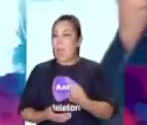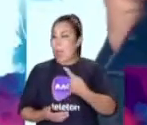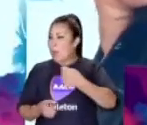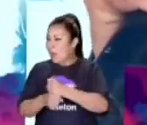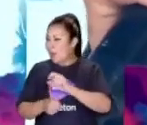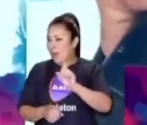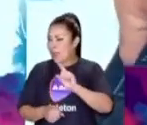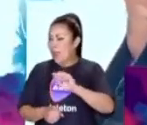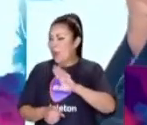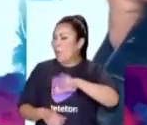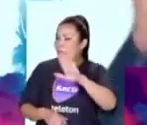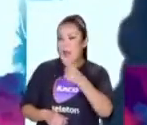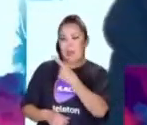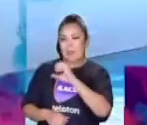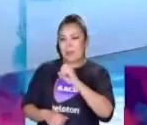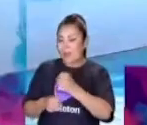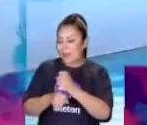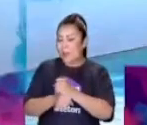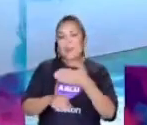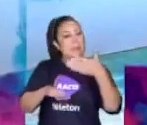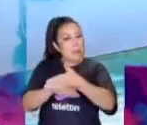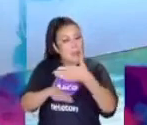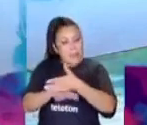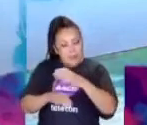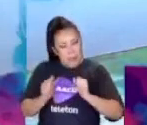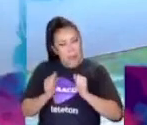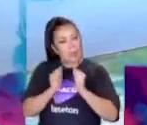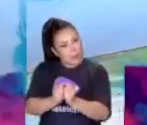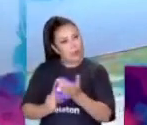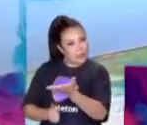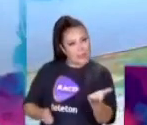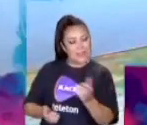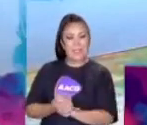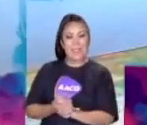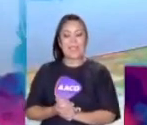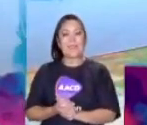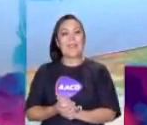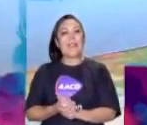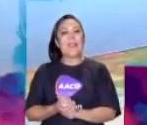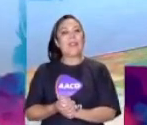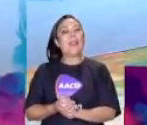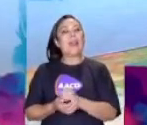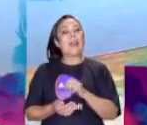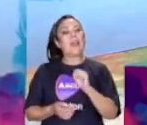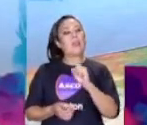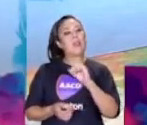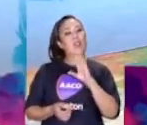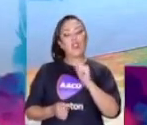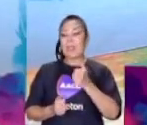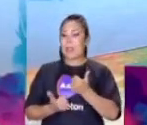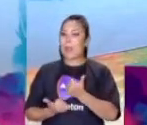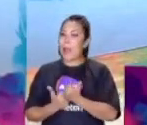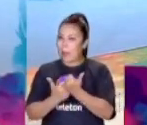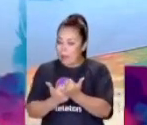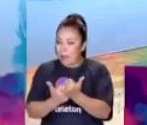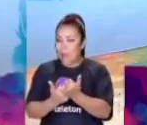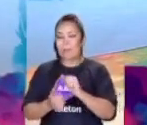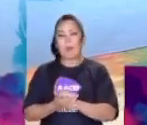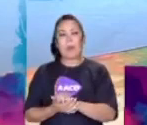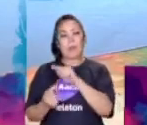são mais de 10 anos que a gente está aqui nesse programa, junto com vocês. A Sodier apoia essa causa, a nossa fundadora, a